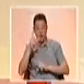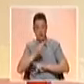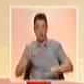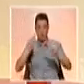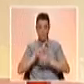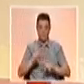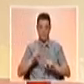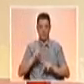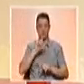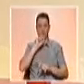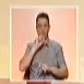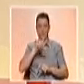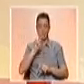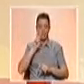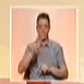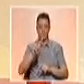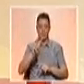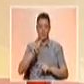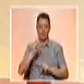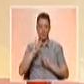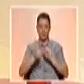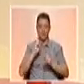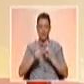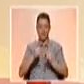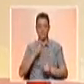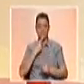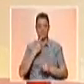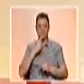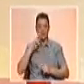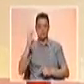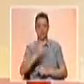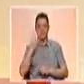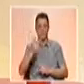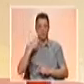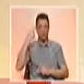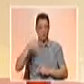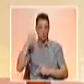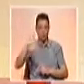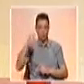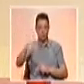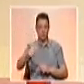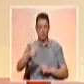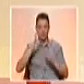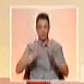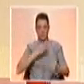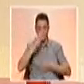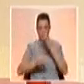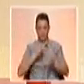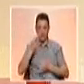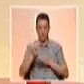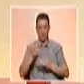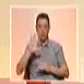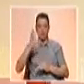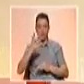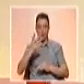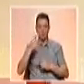então ver qual é a sua pegada, perceber na sua vida do dia-a-dia, tal e qual como já foi referido, qual